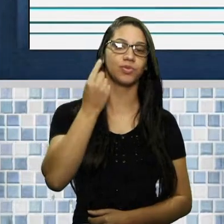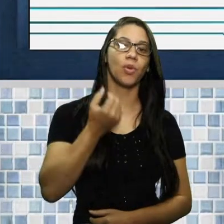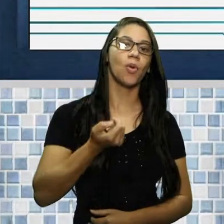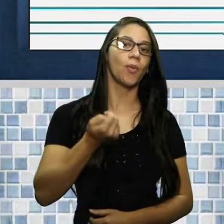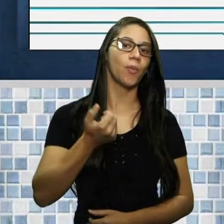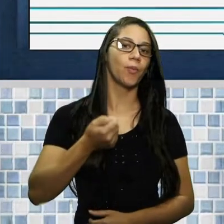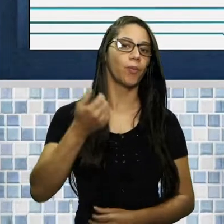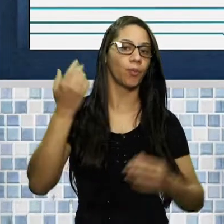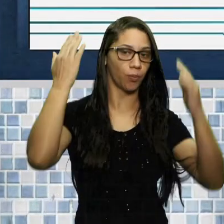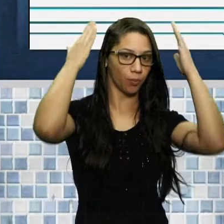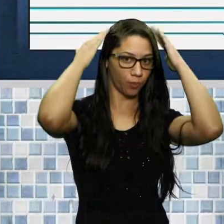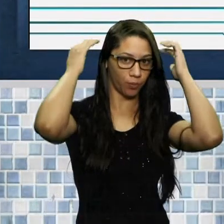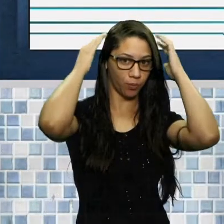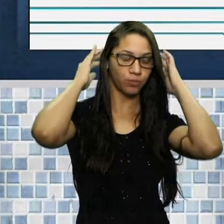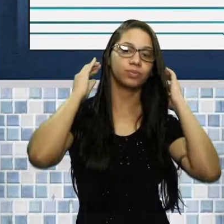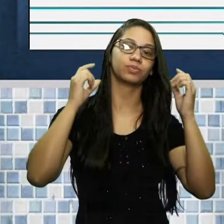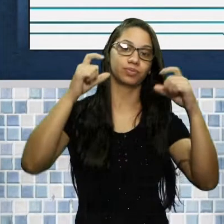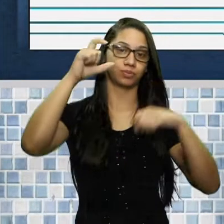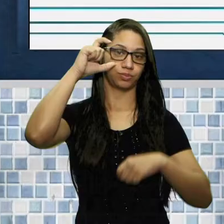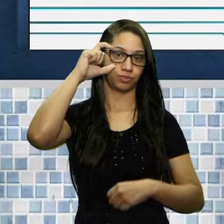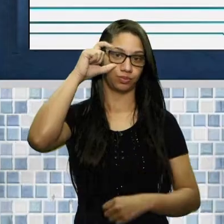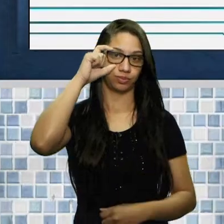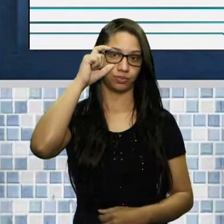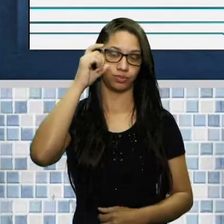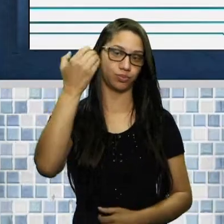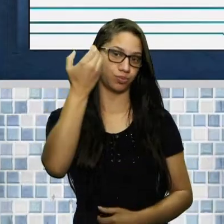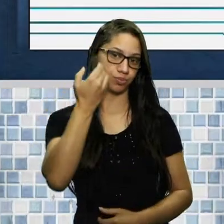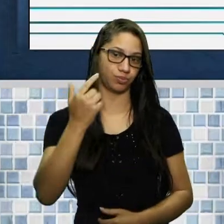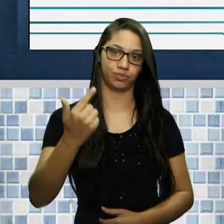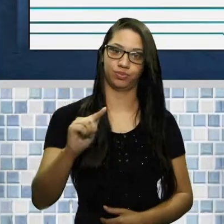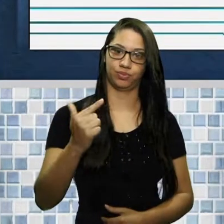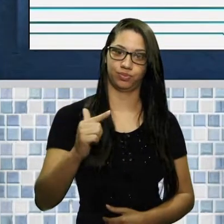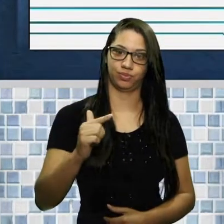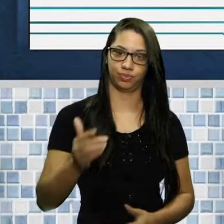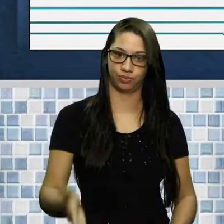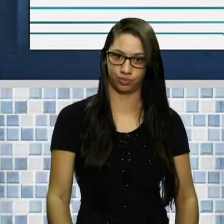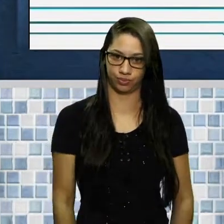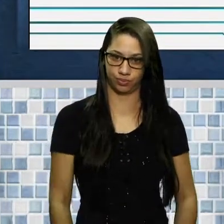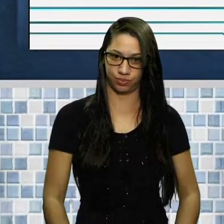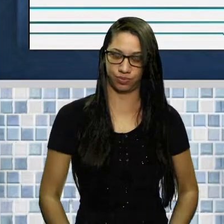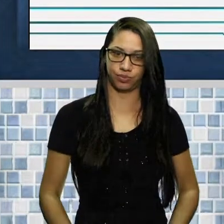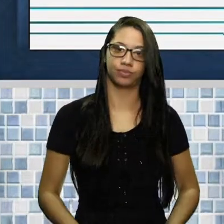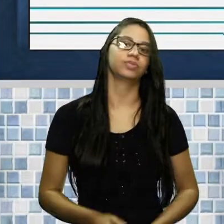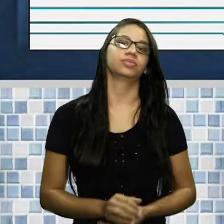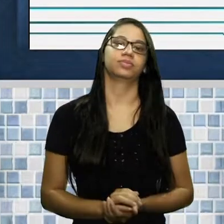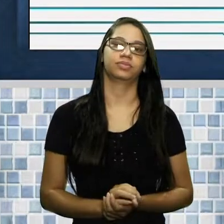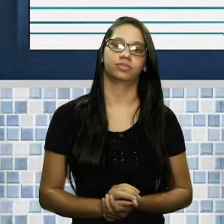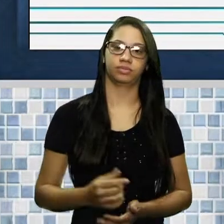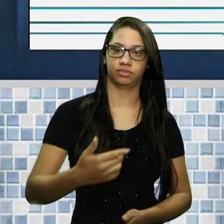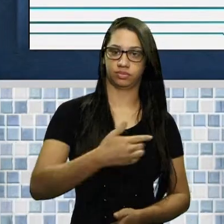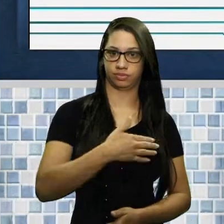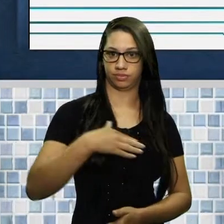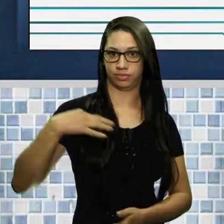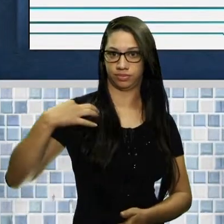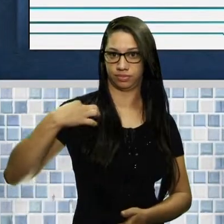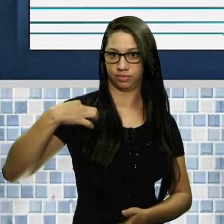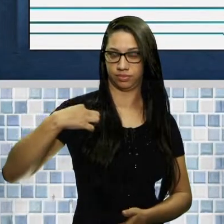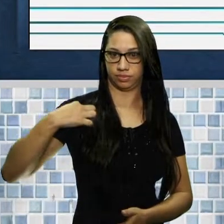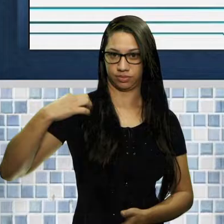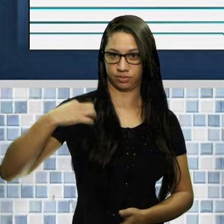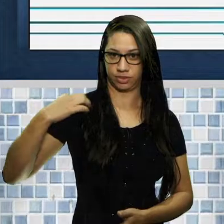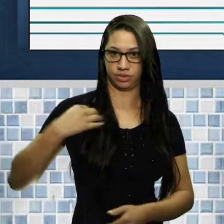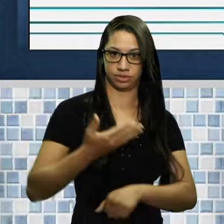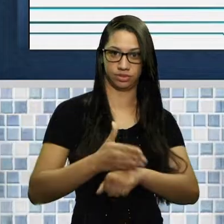cabelos, óculos de grau, não uso barba, estou de calça azul, jeans e camisa branca e